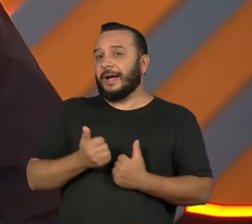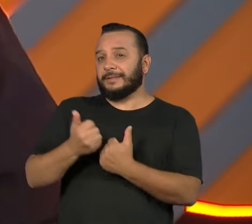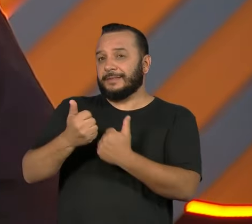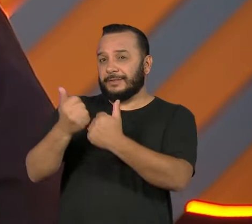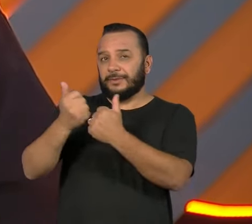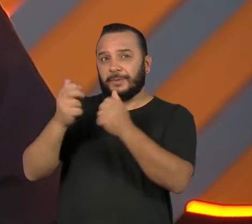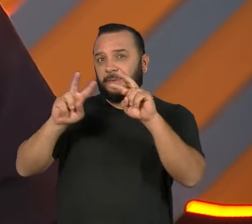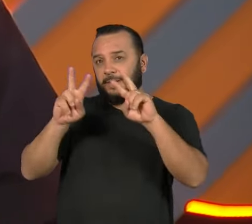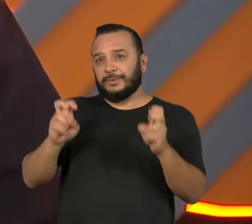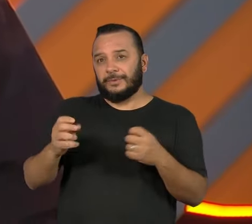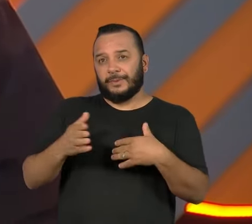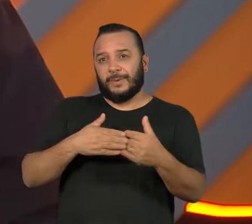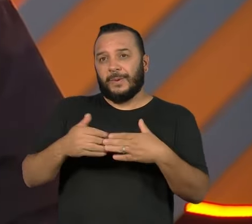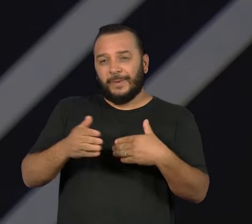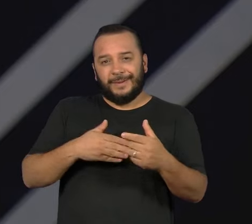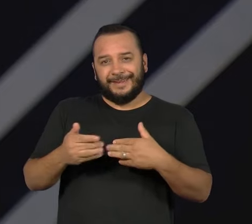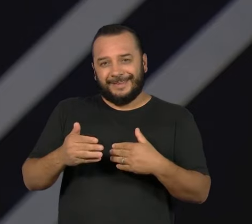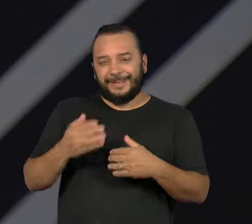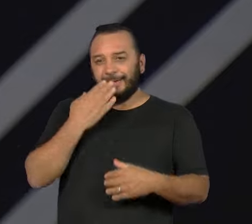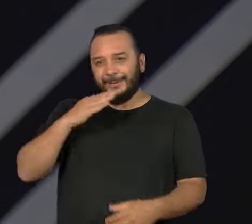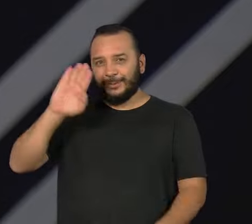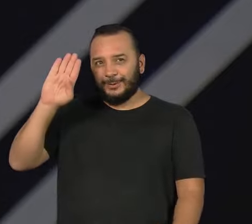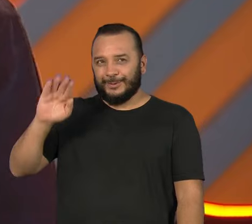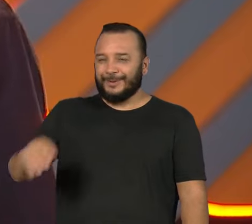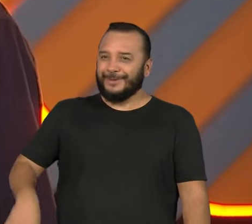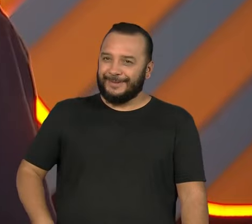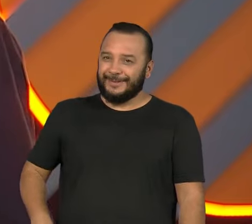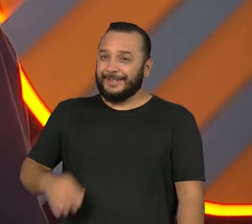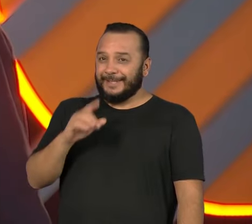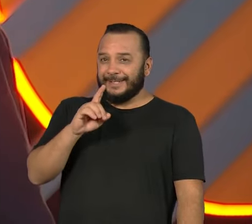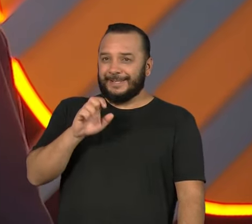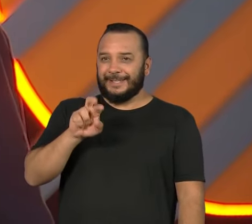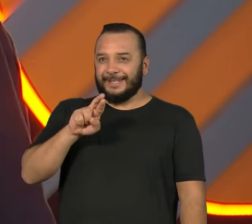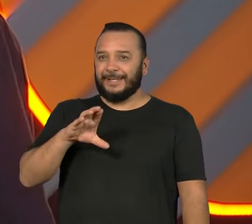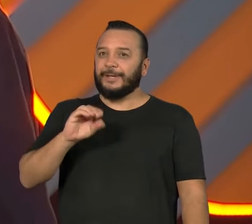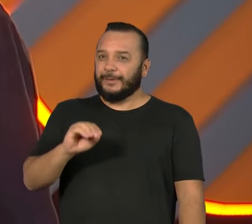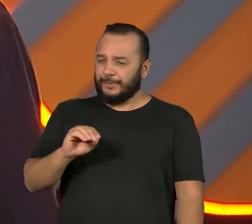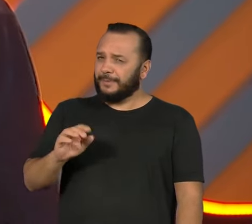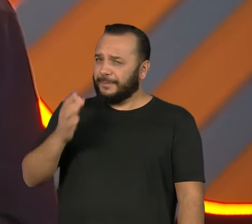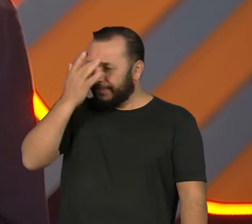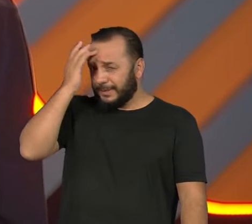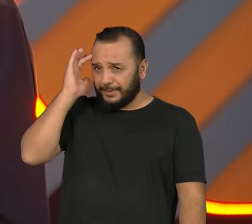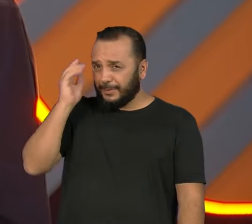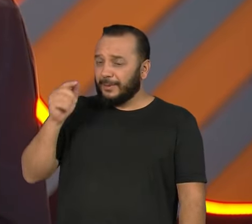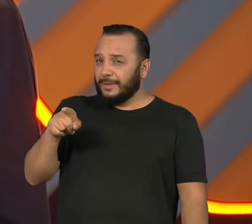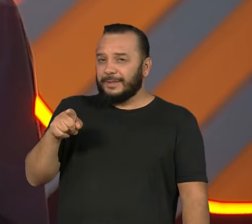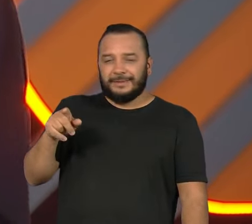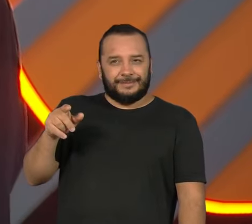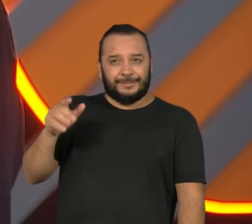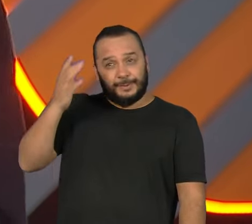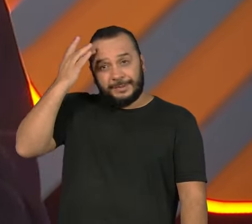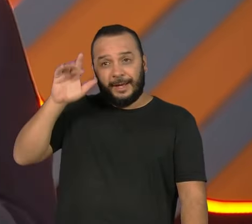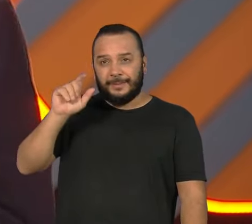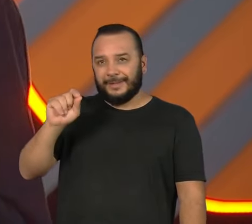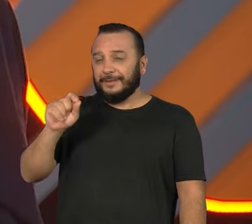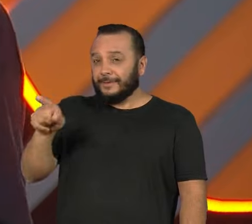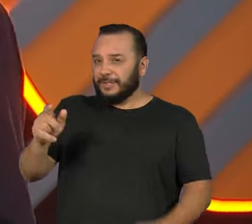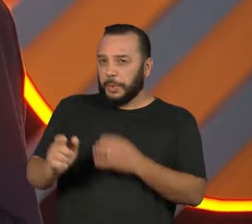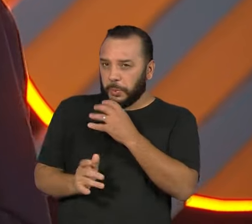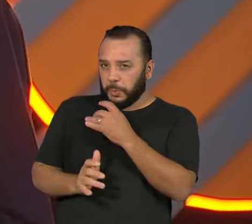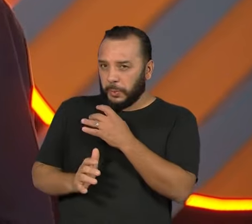para assuntos aleatórios do Jô Soares. Derico, pouca gente sabe, mas não é só sax